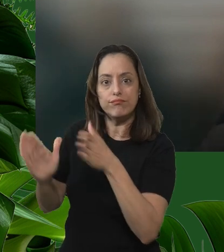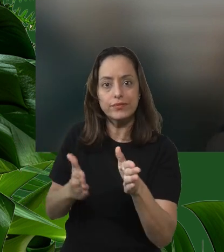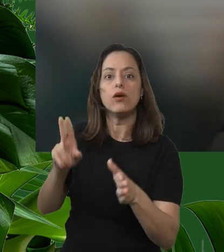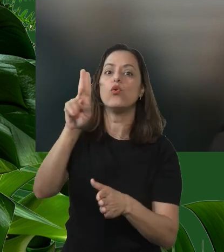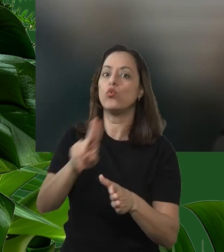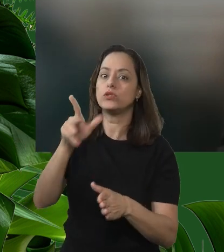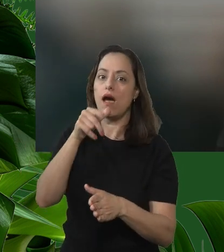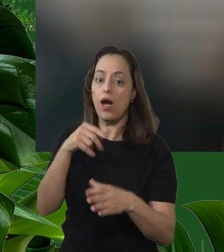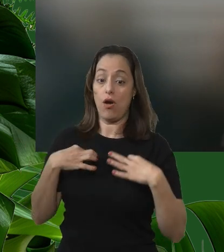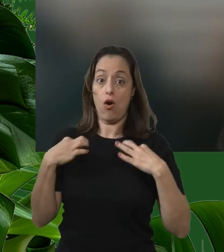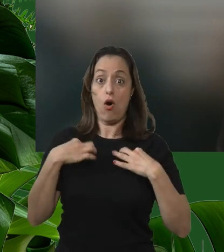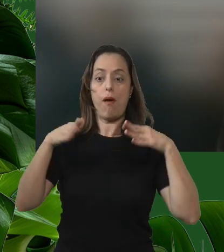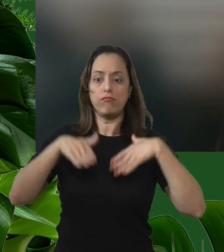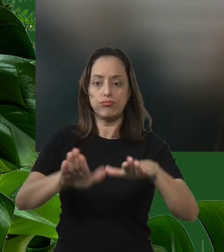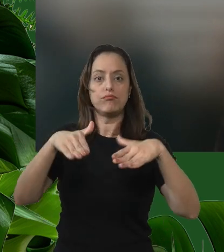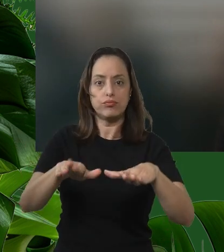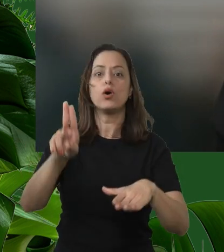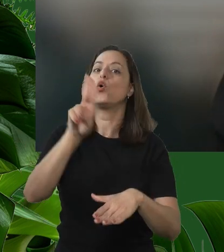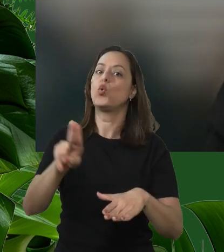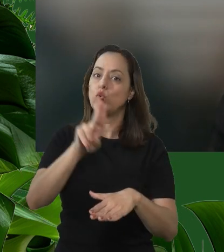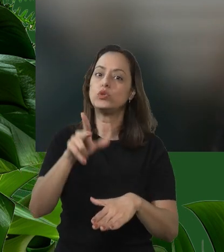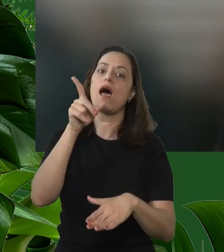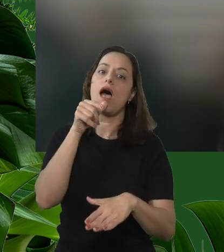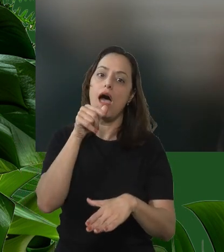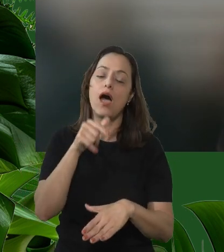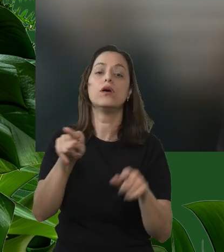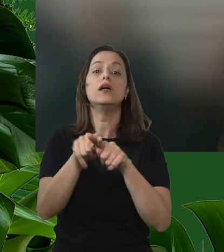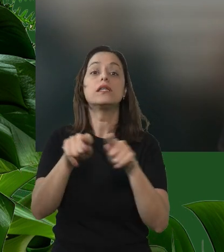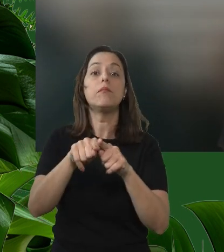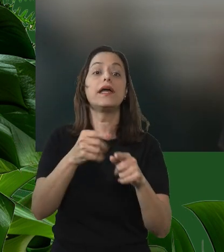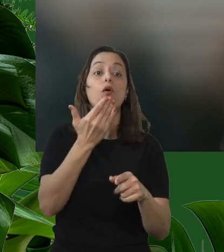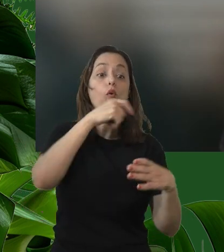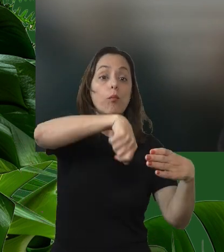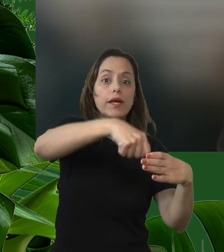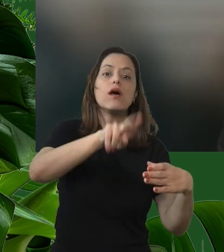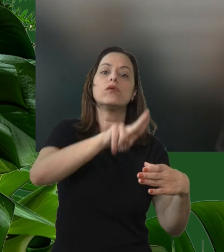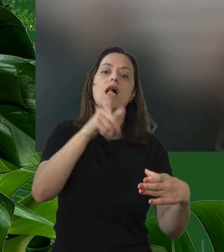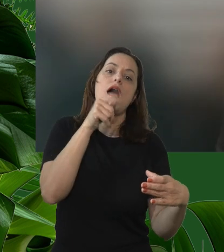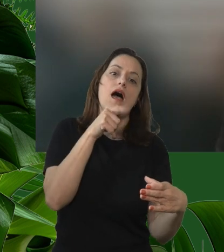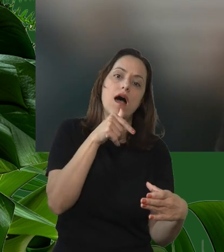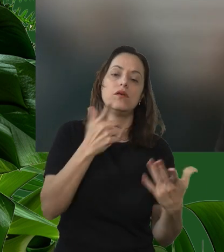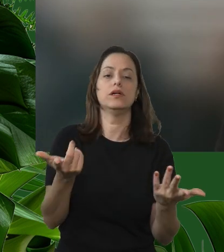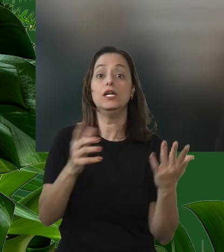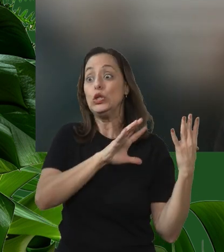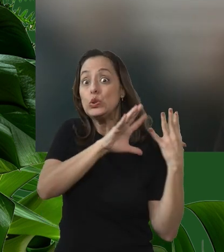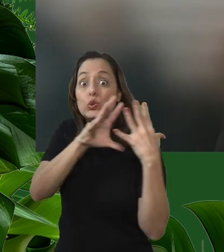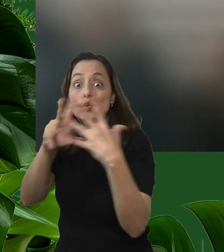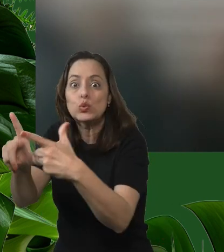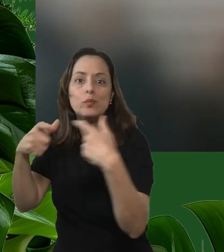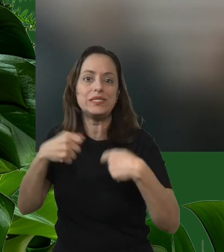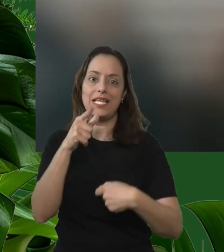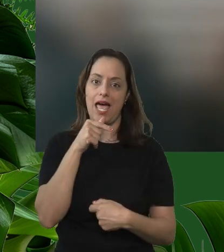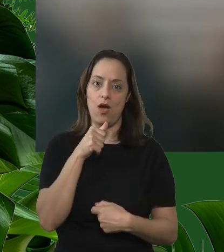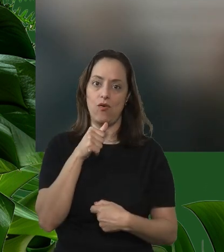indústria têxtil, das nossas roupas, da indústria alimentícia, da produção agrícola, tudo isso usa água. Então, uma reflexão sobre nossos